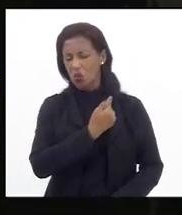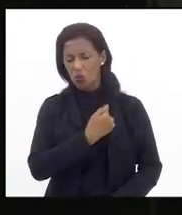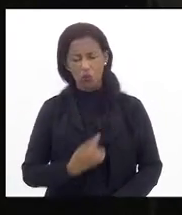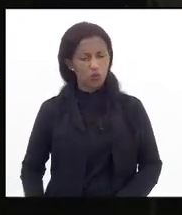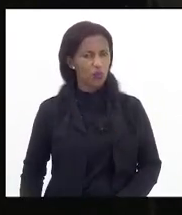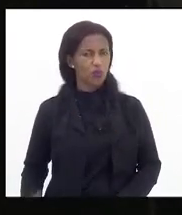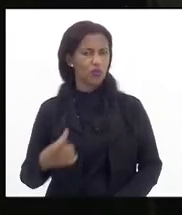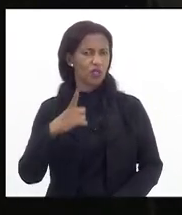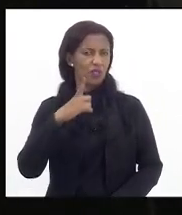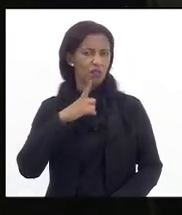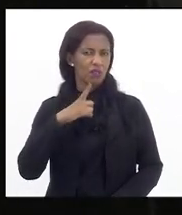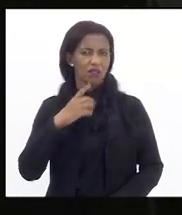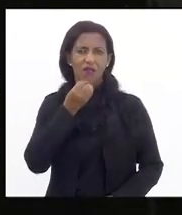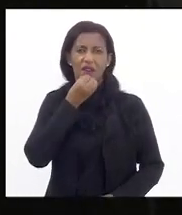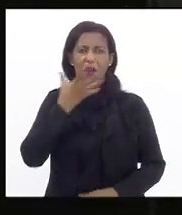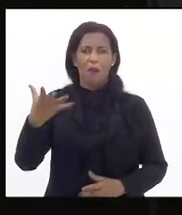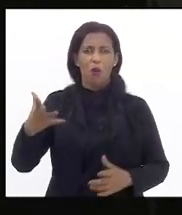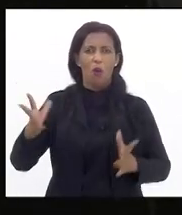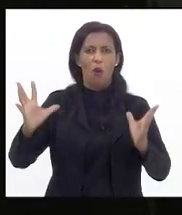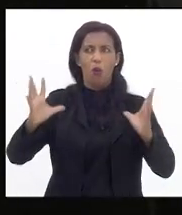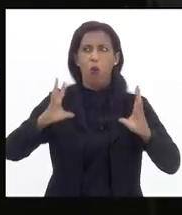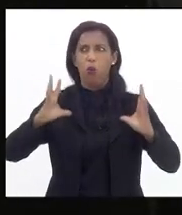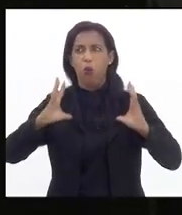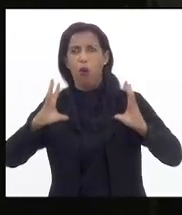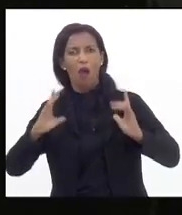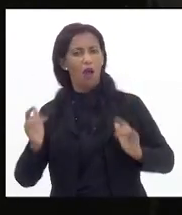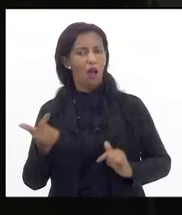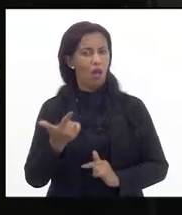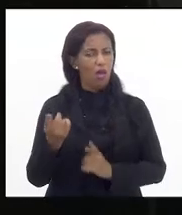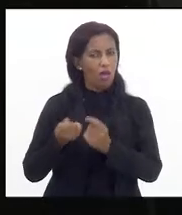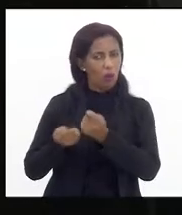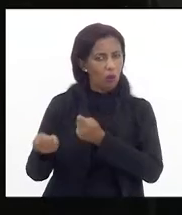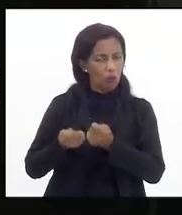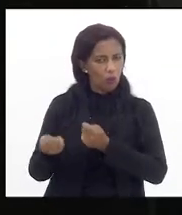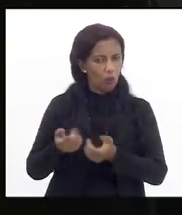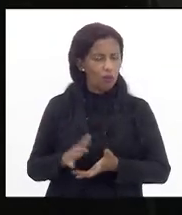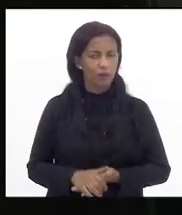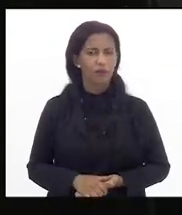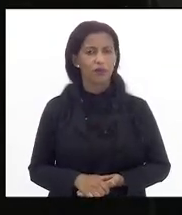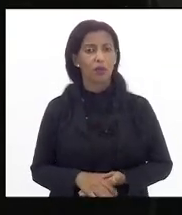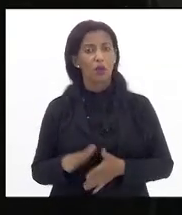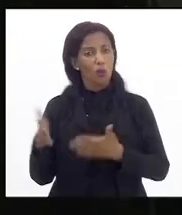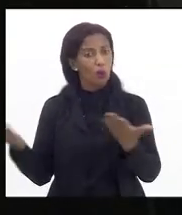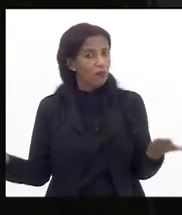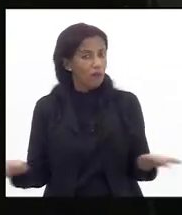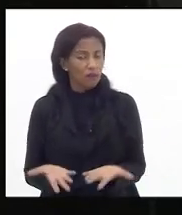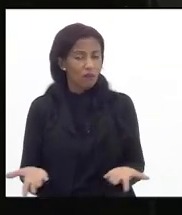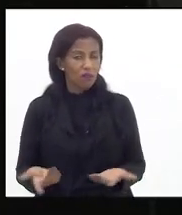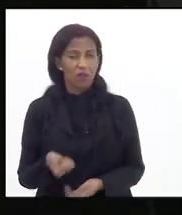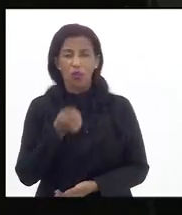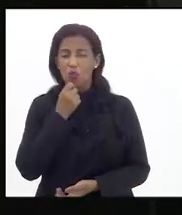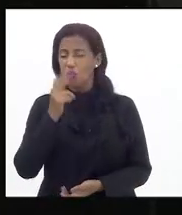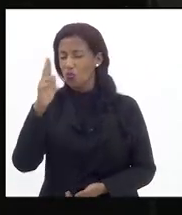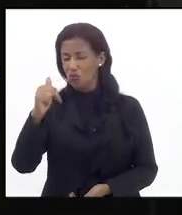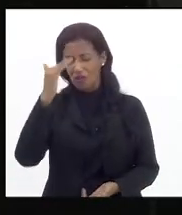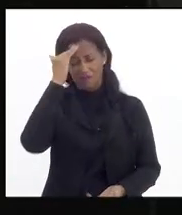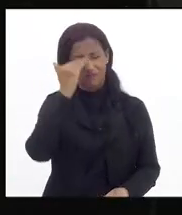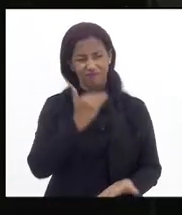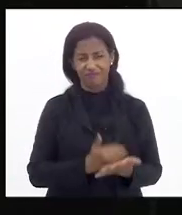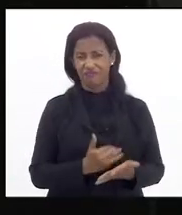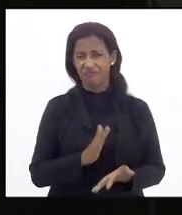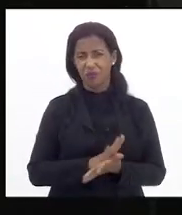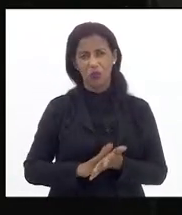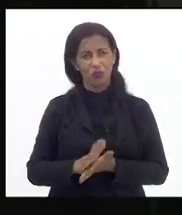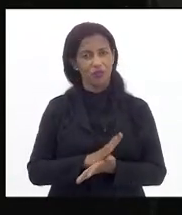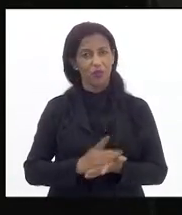no nas boas né situação econômica a ponta agora nunca foi cumprido